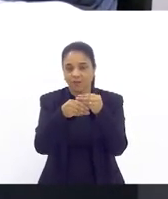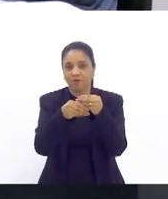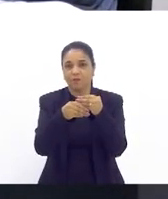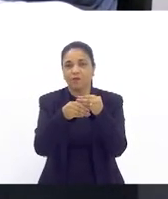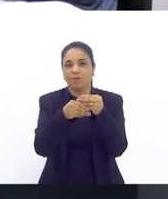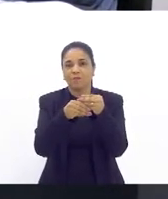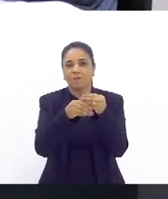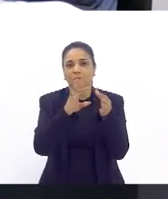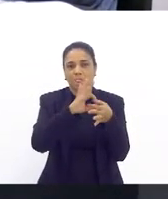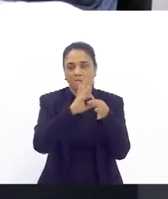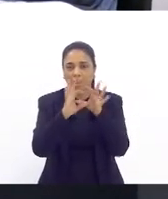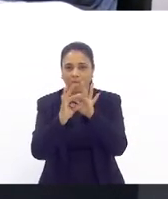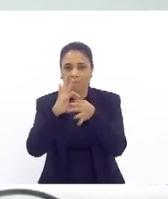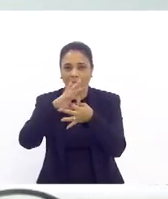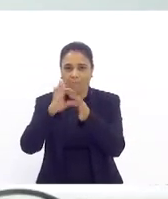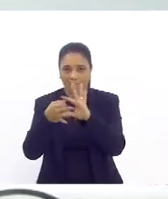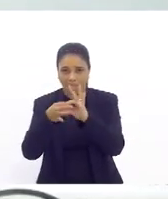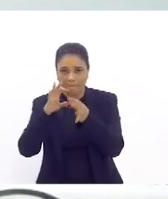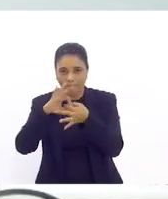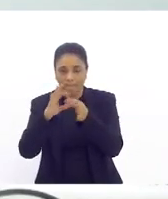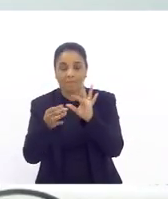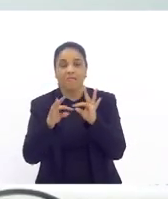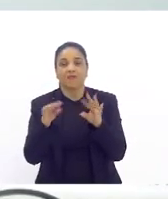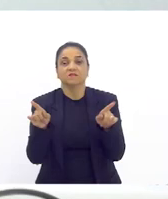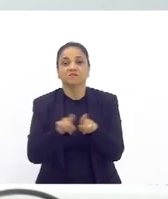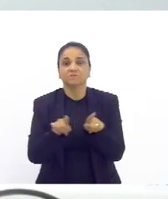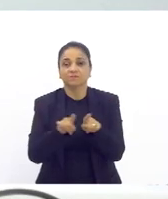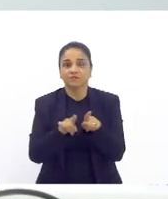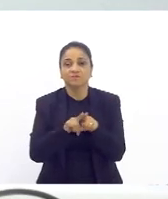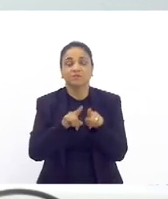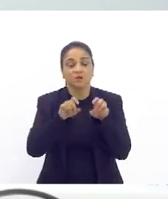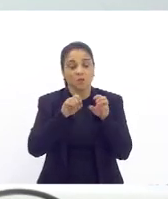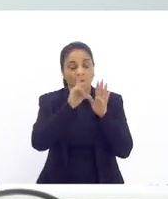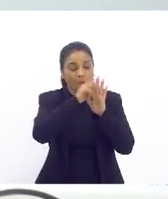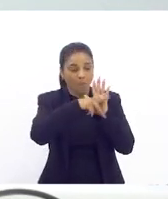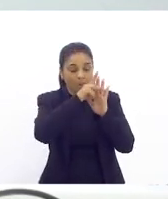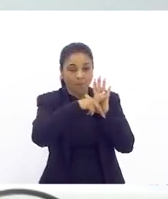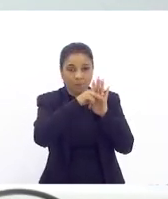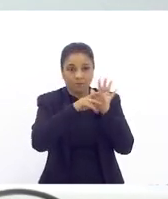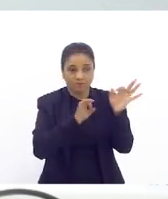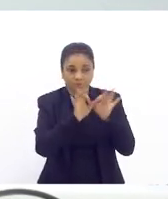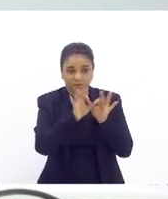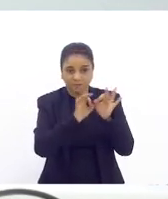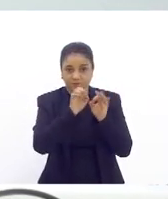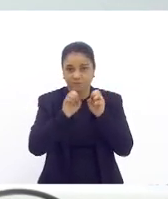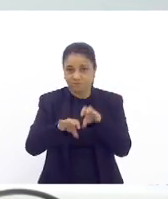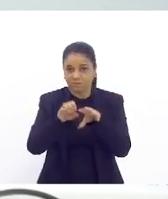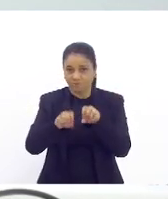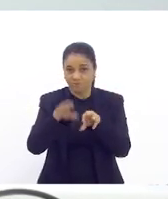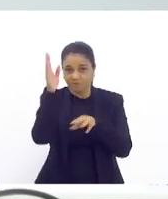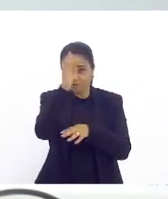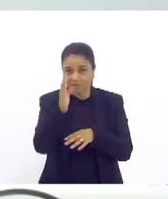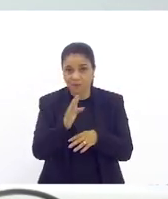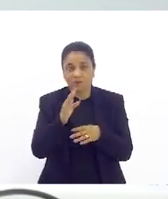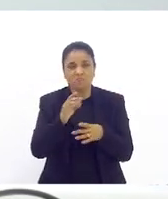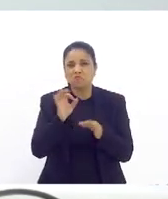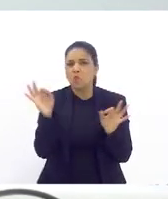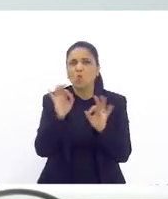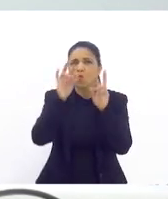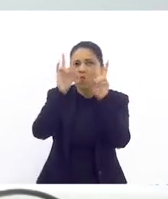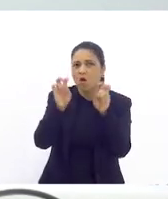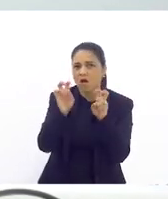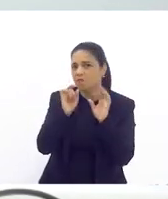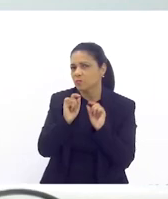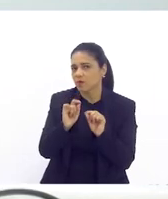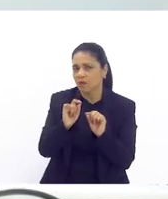da edição do plano Estadual de Educação um detalhe que não foi comentado até agora nessa audiência pública é de que